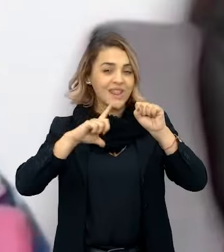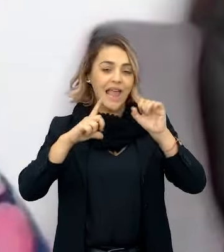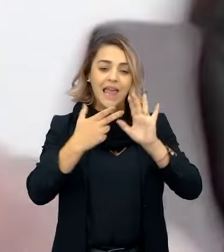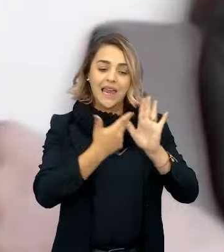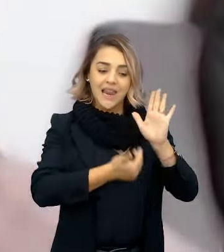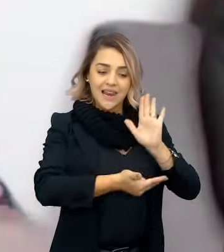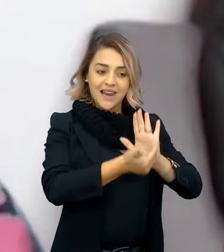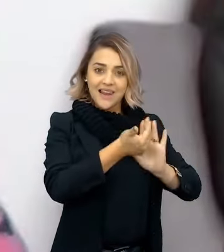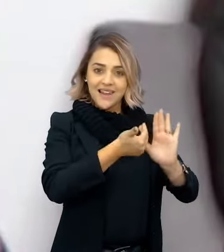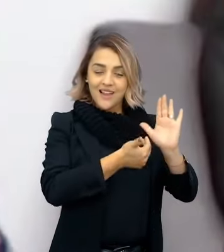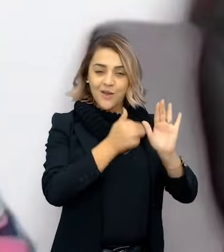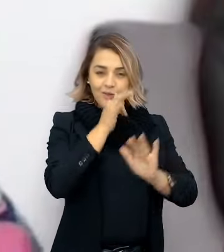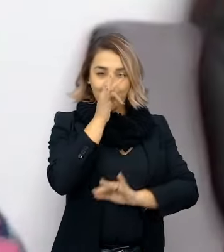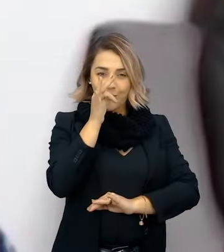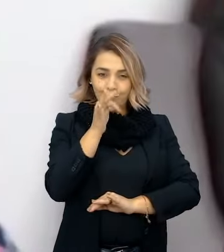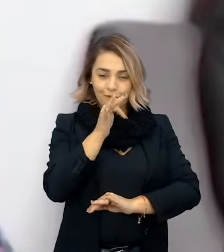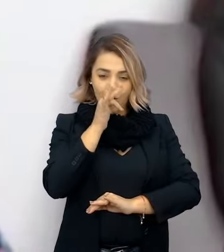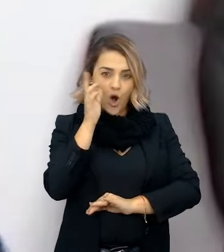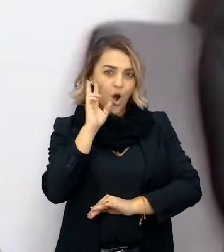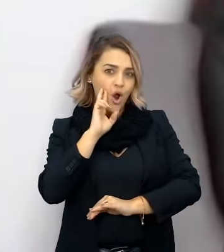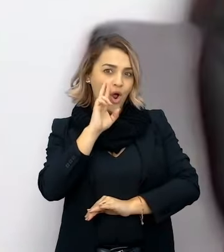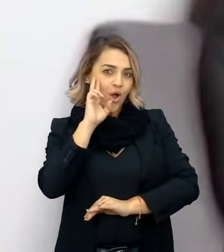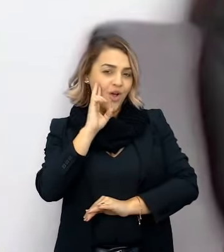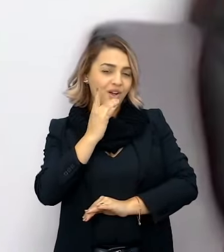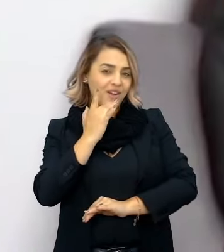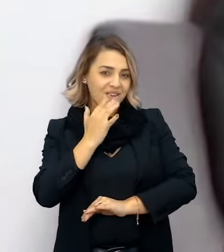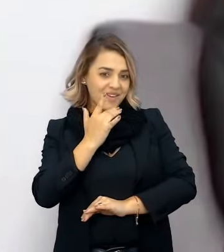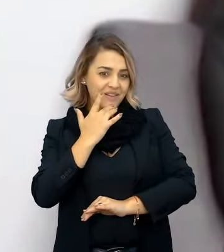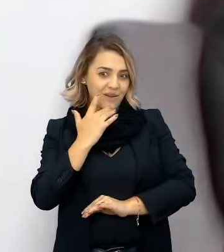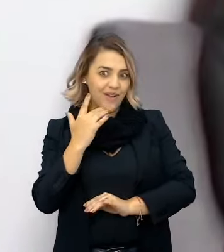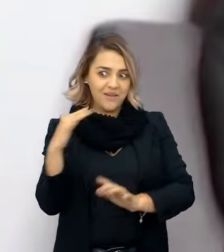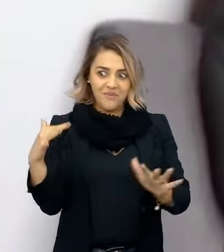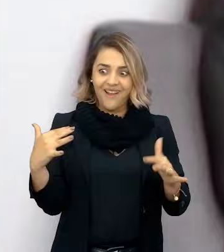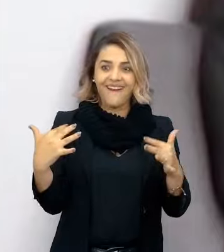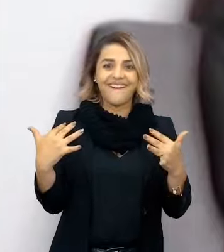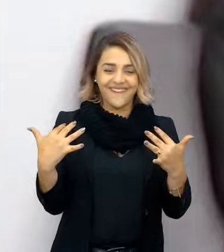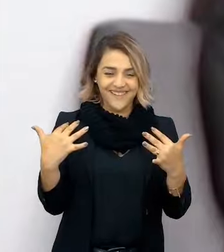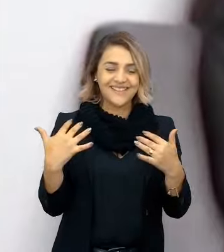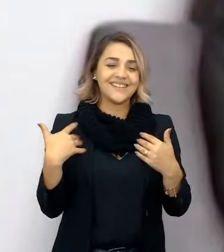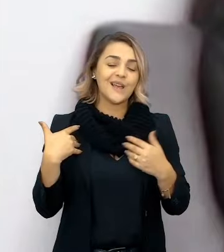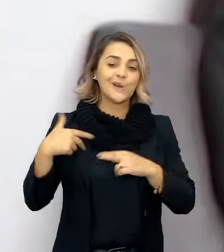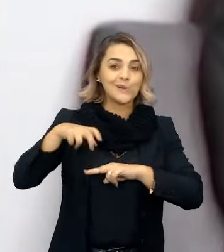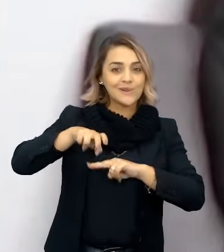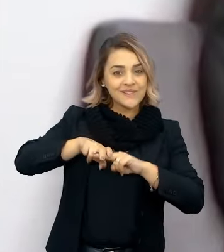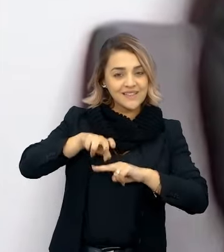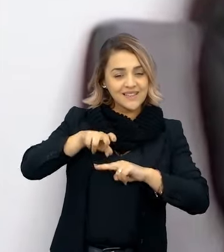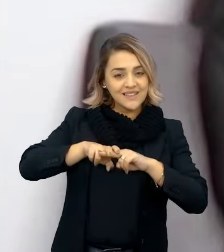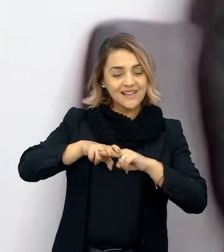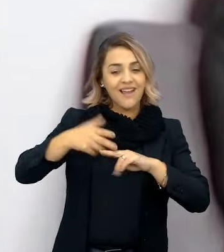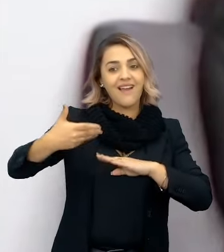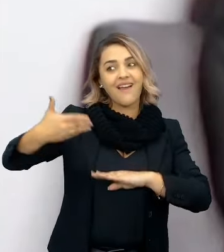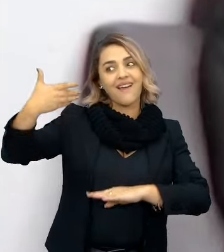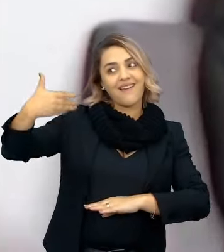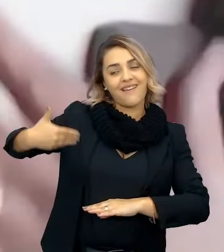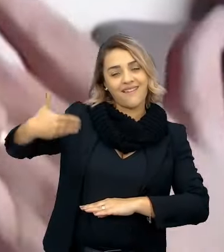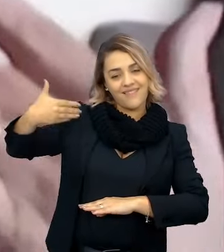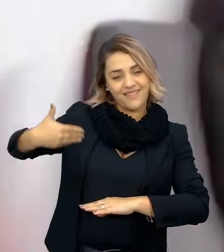né, cor-de-rosa, né, chamativas assim. Estou sentada atrás de uma